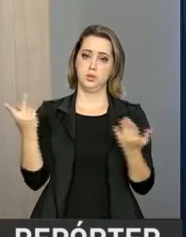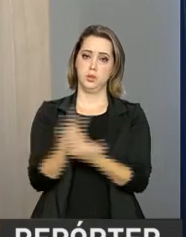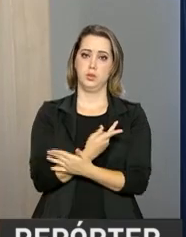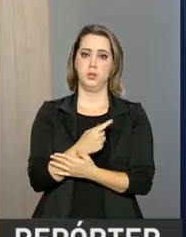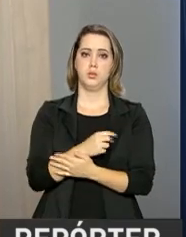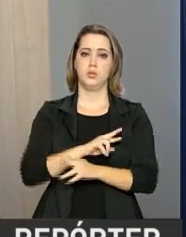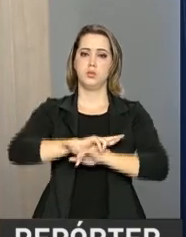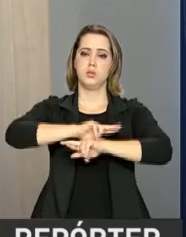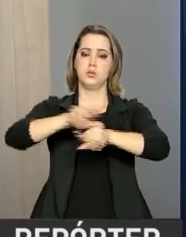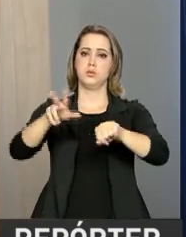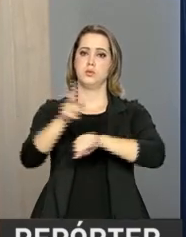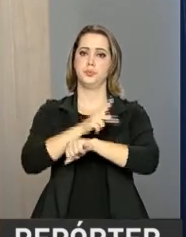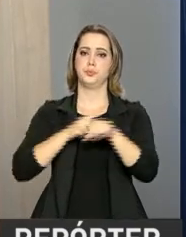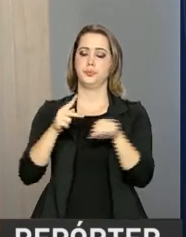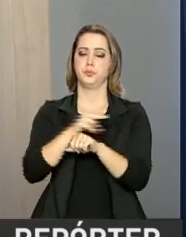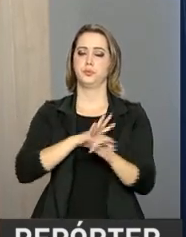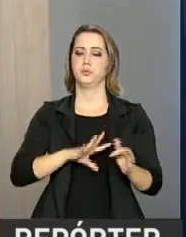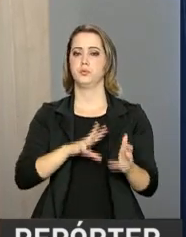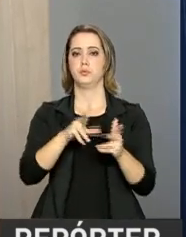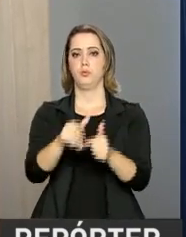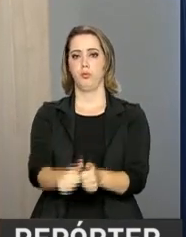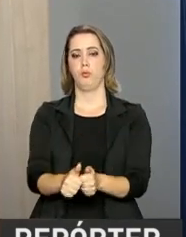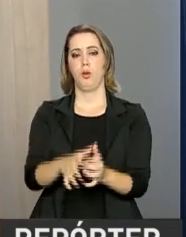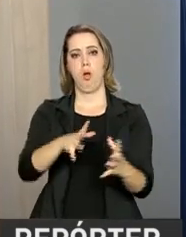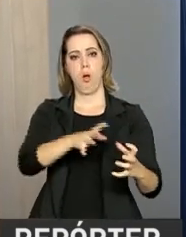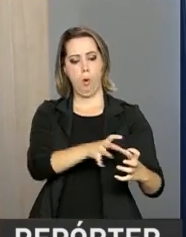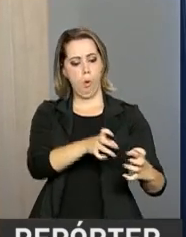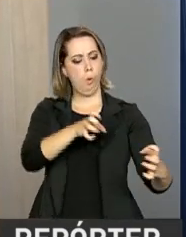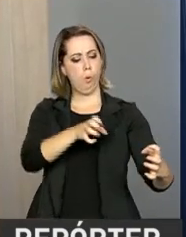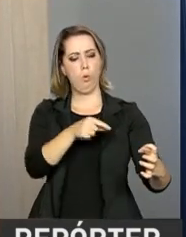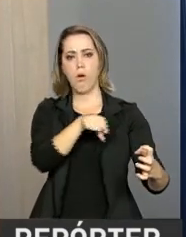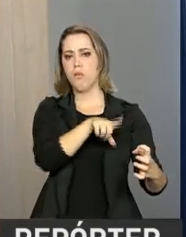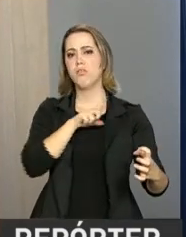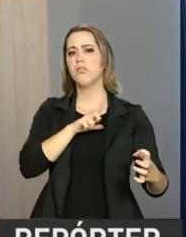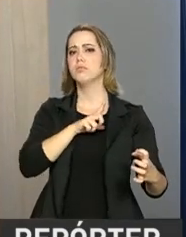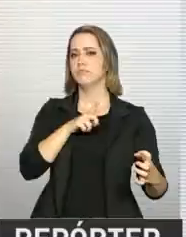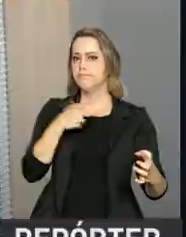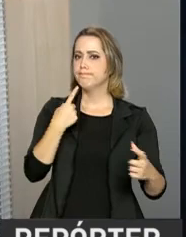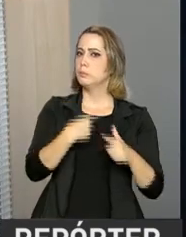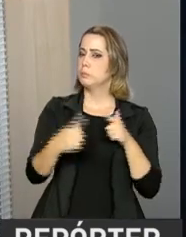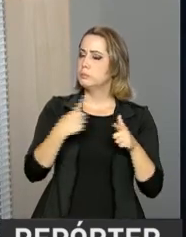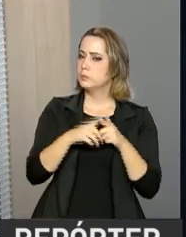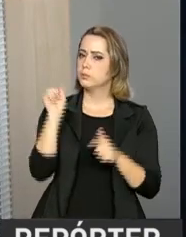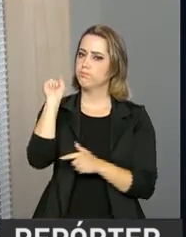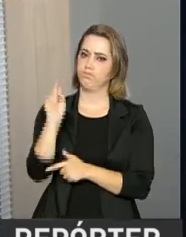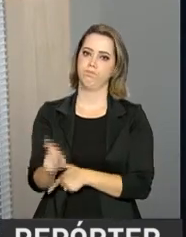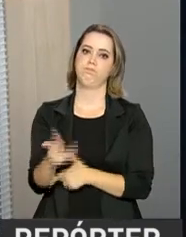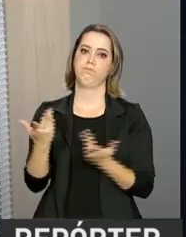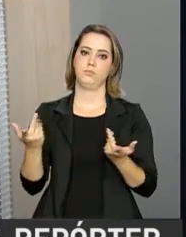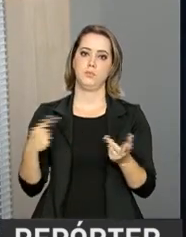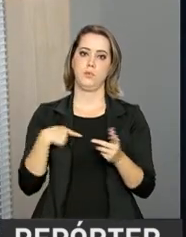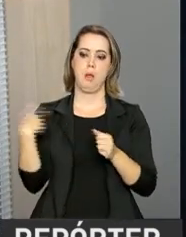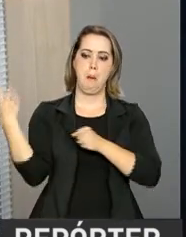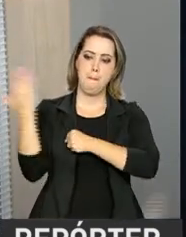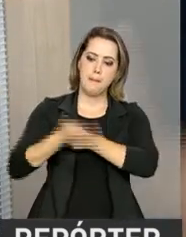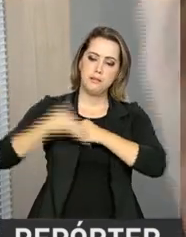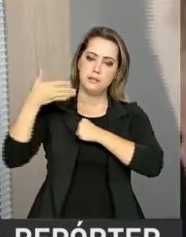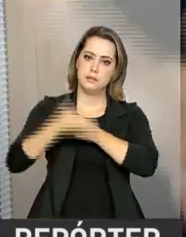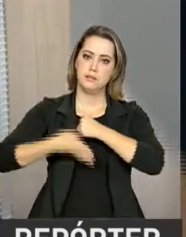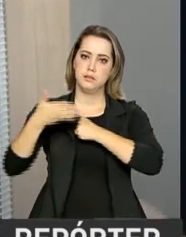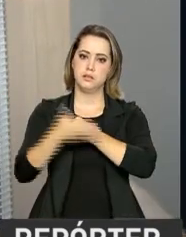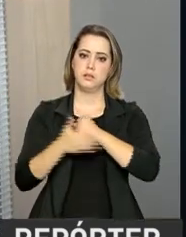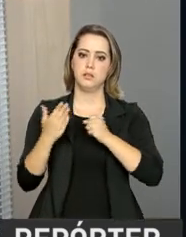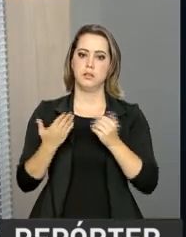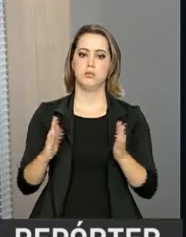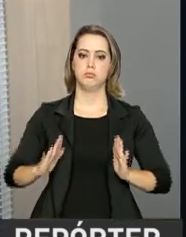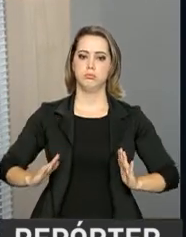todos os países do mundo, né? O envelhecimento coloca esse desafio. A base que sustenta o